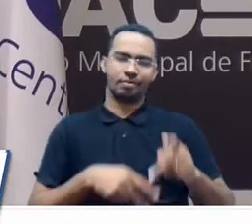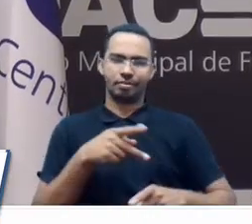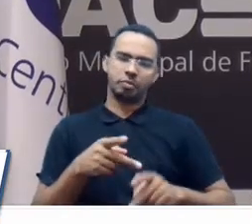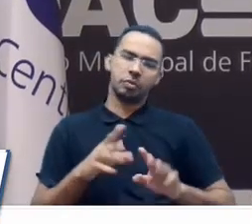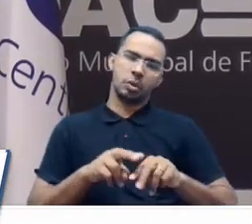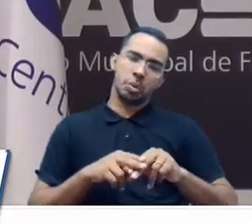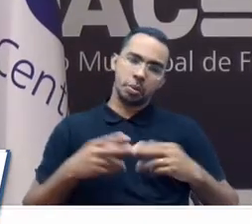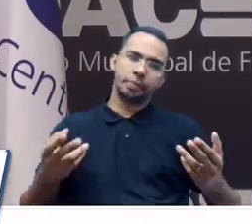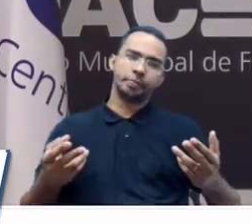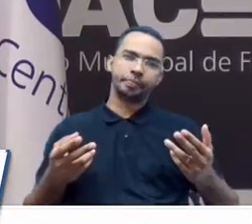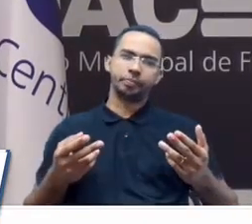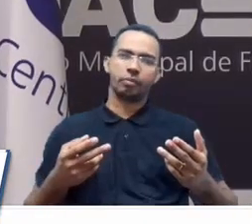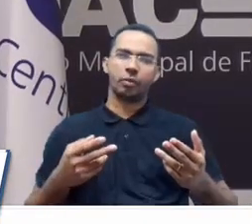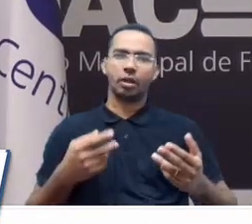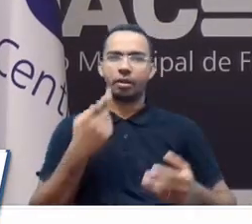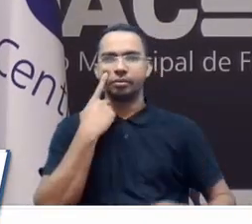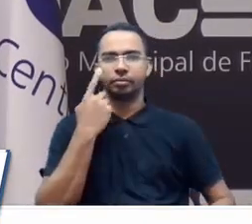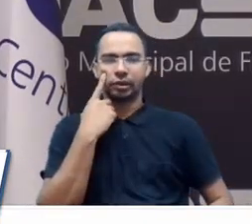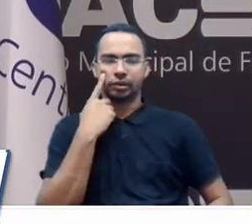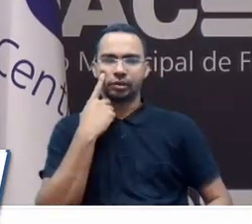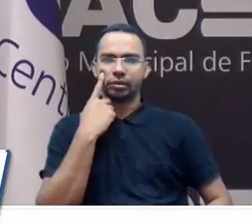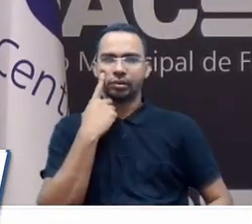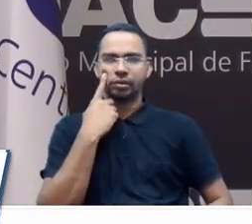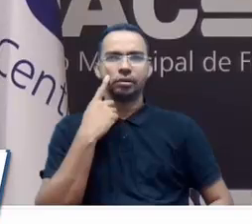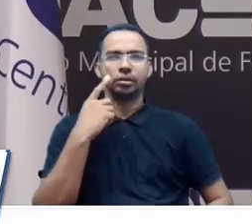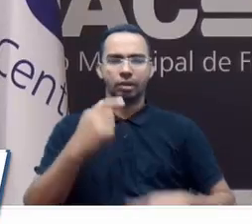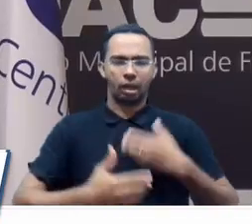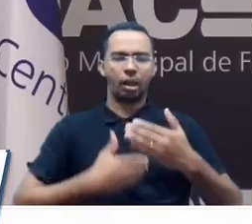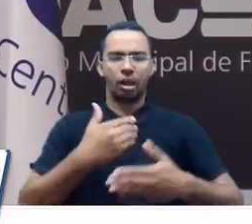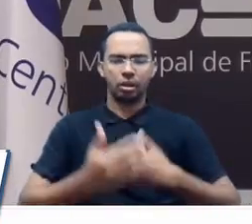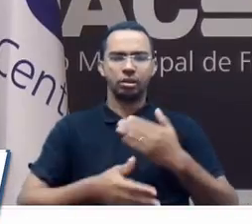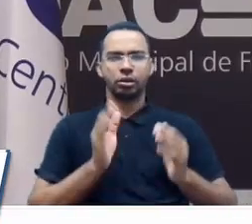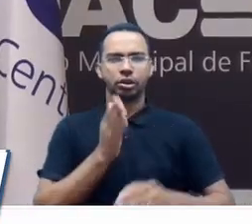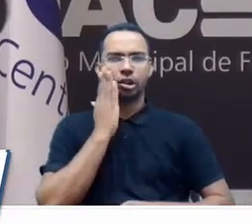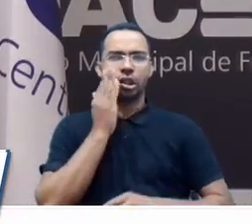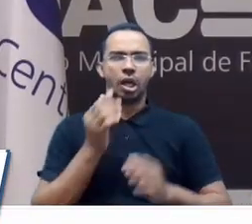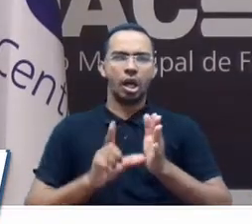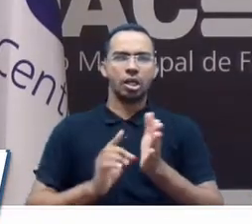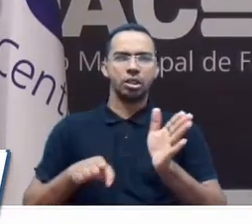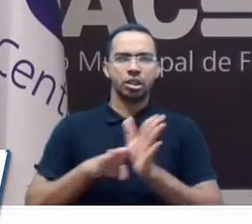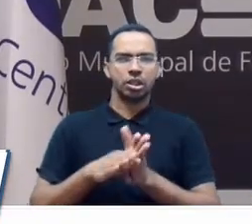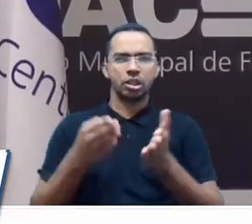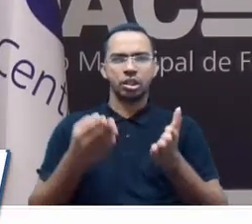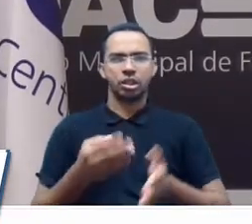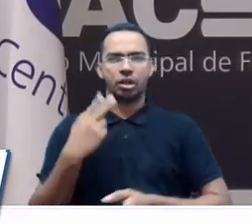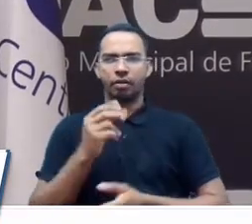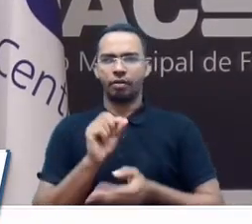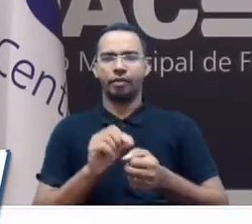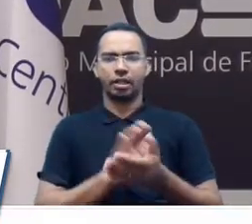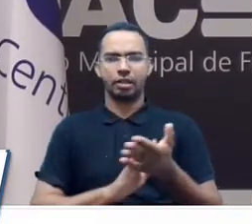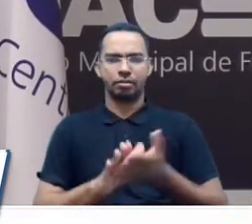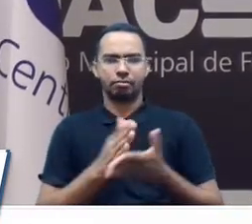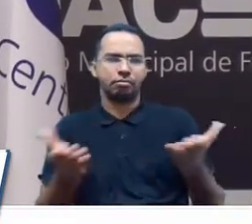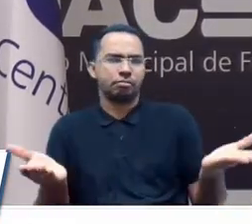isso que eu escuto, e vezes eu já escutei, mesmo antes de estar aqui, que vereador não faz nada.